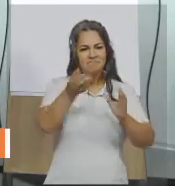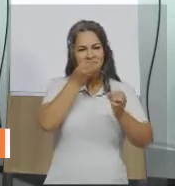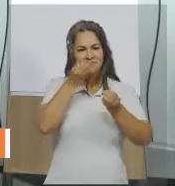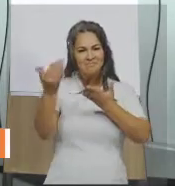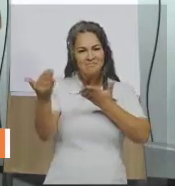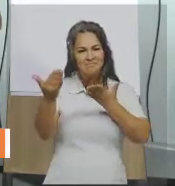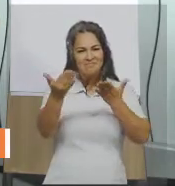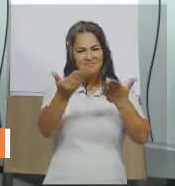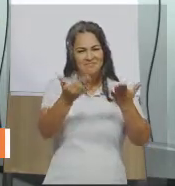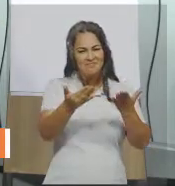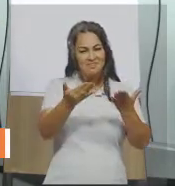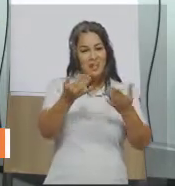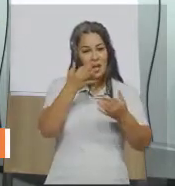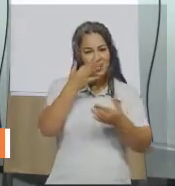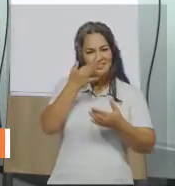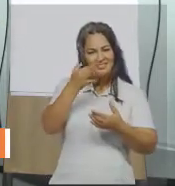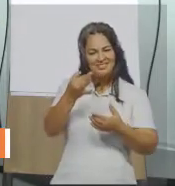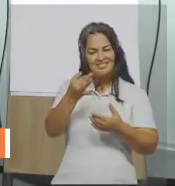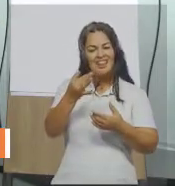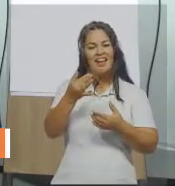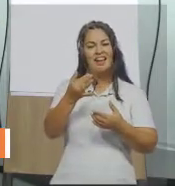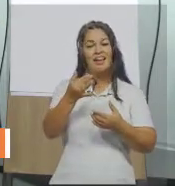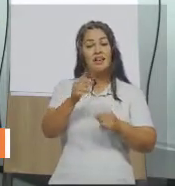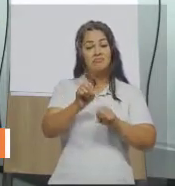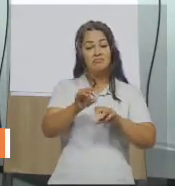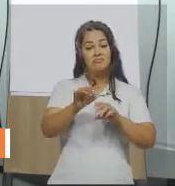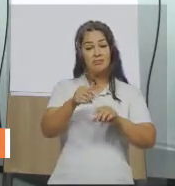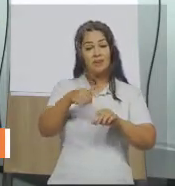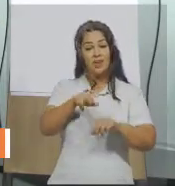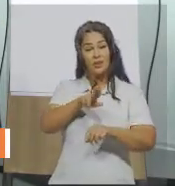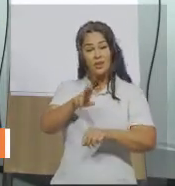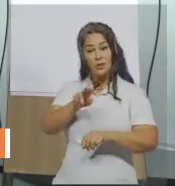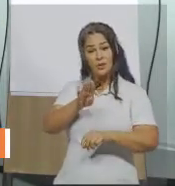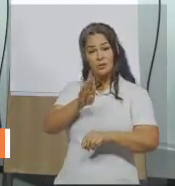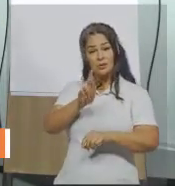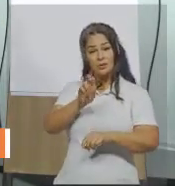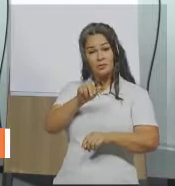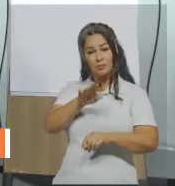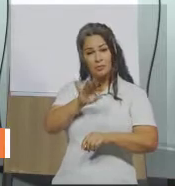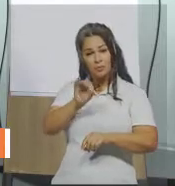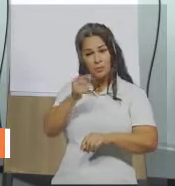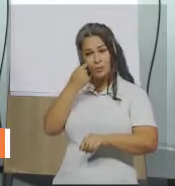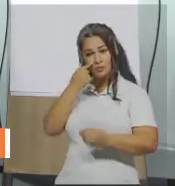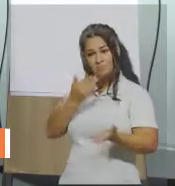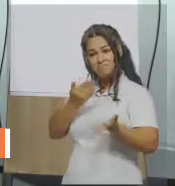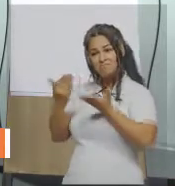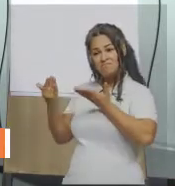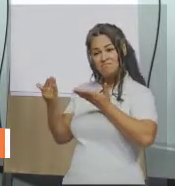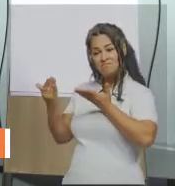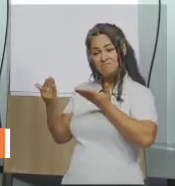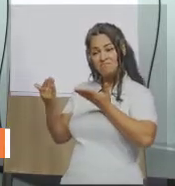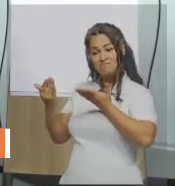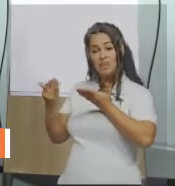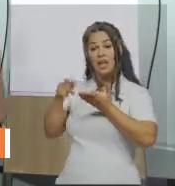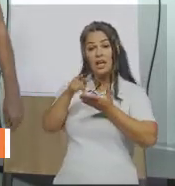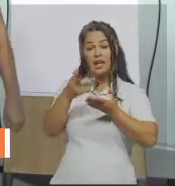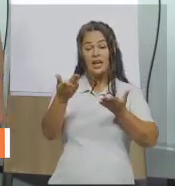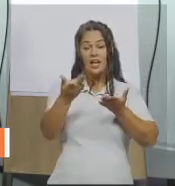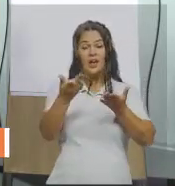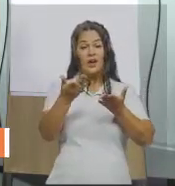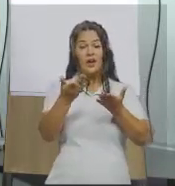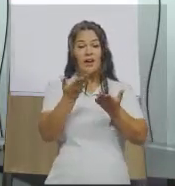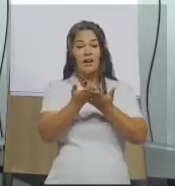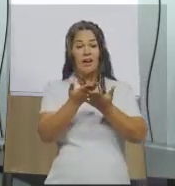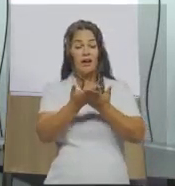bem-vindo a mais um Se Liga na Educação de Ciências. Meu nome é Bruno Galvão e eu vou falar com você, aluno do 8º ano do